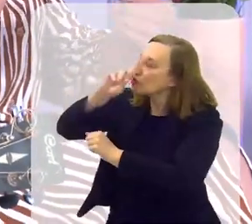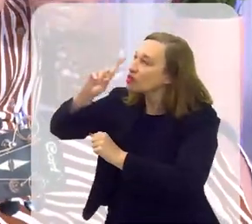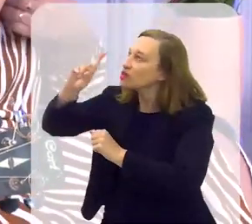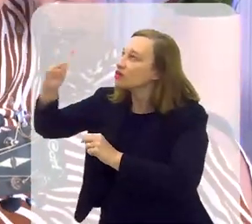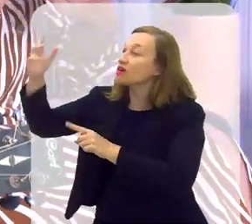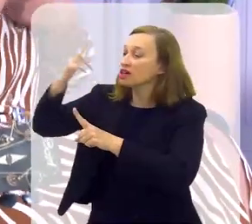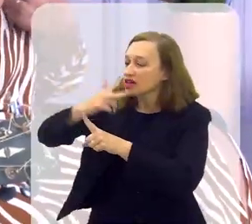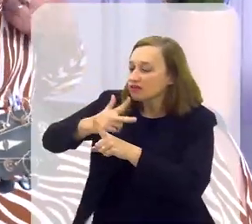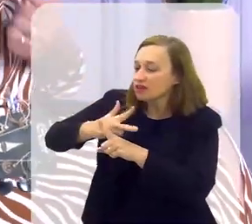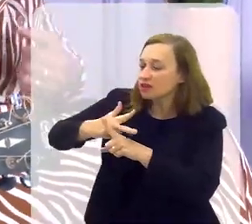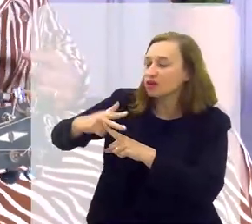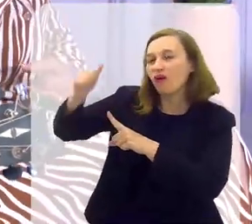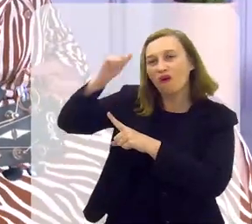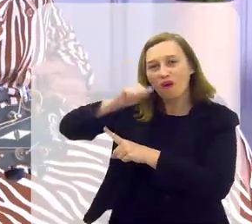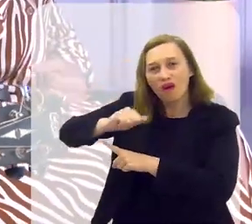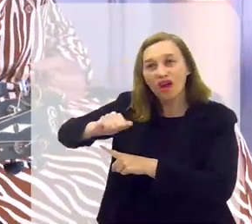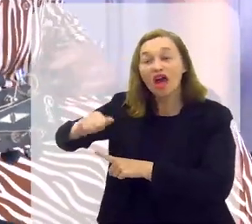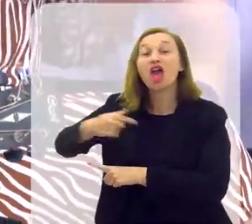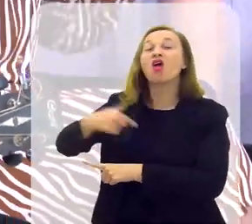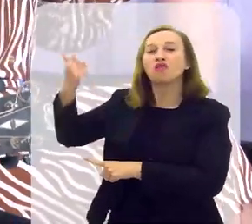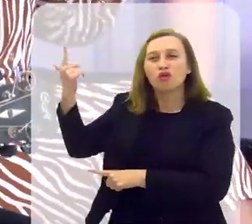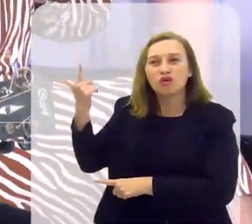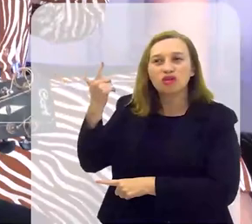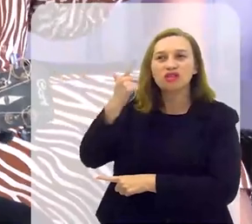glória eu vou conseguir